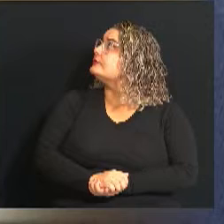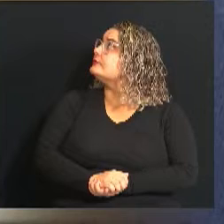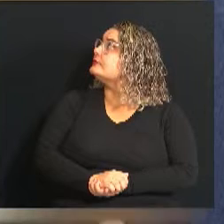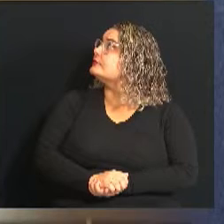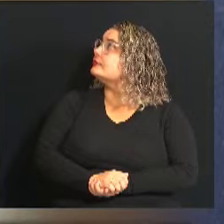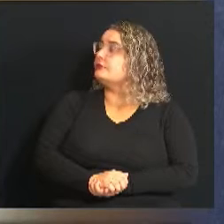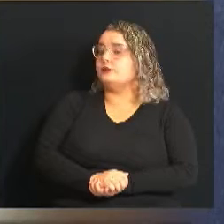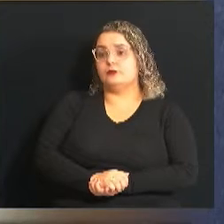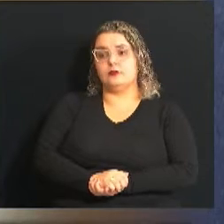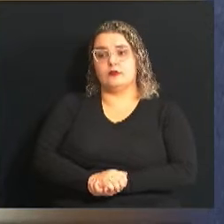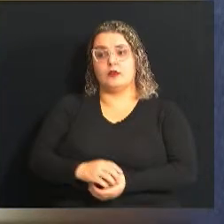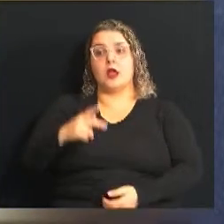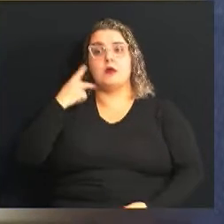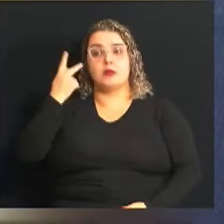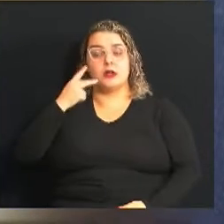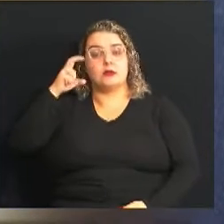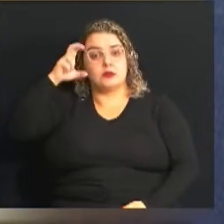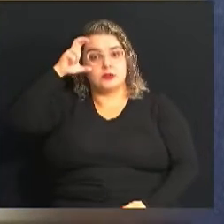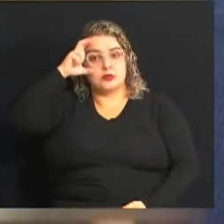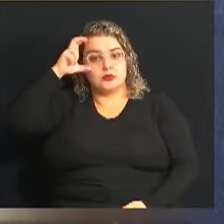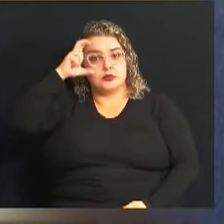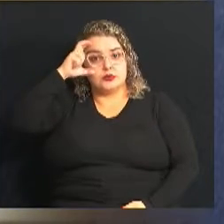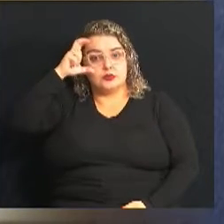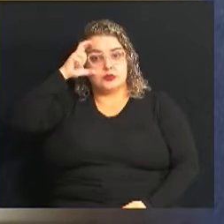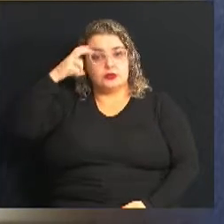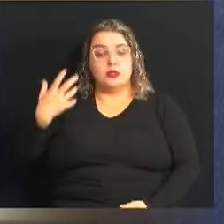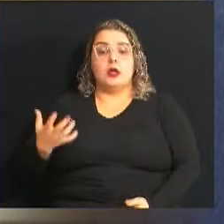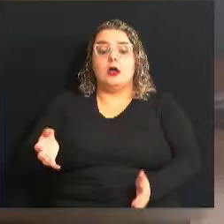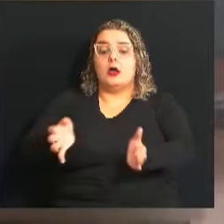Comandada pelo vereador Carlinhos Camelô, a